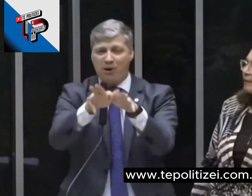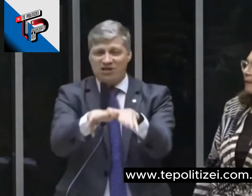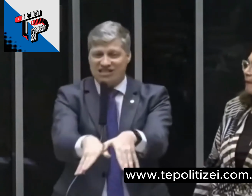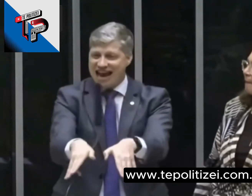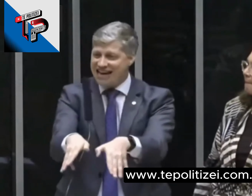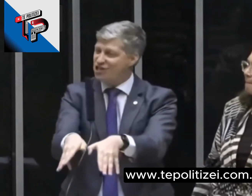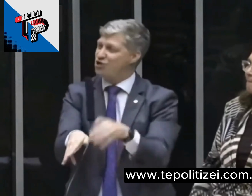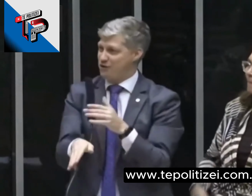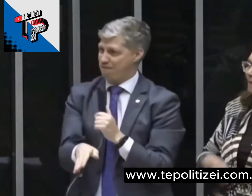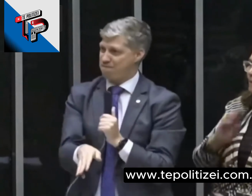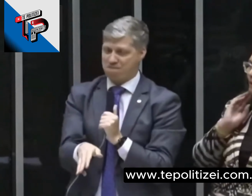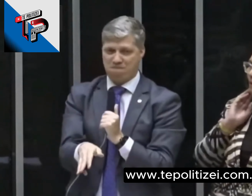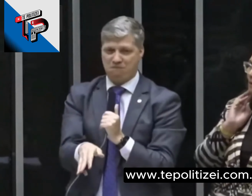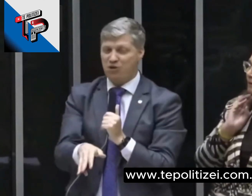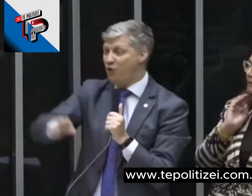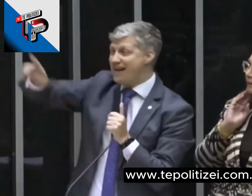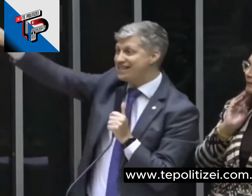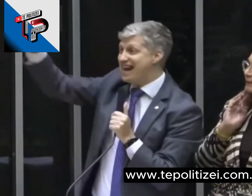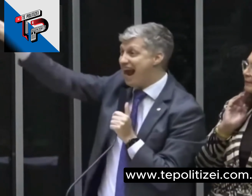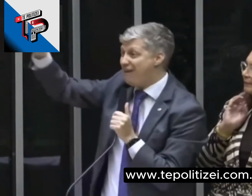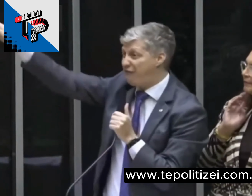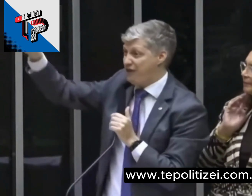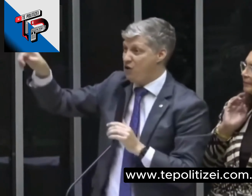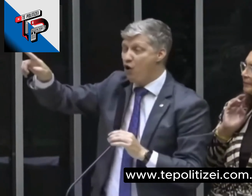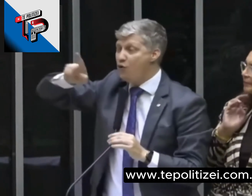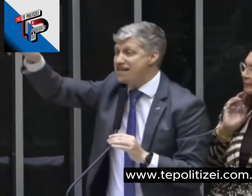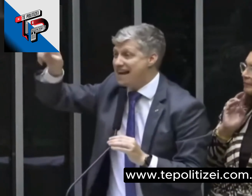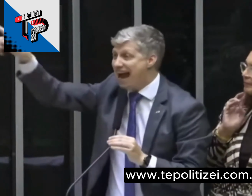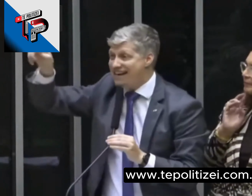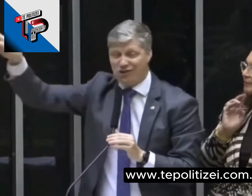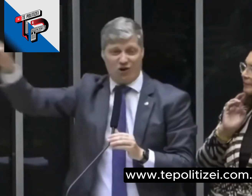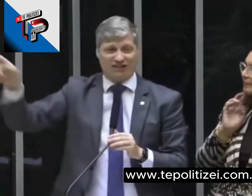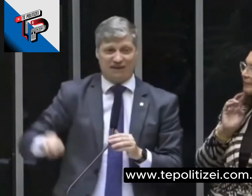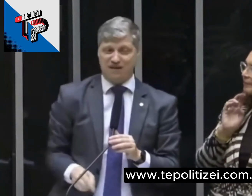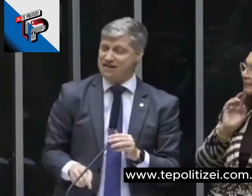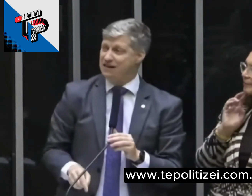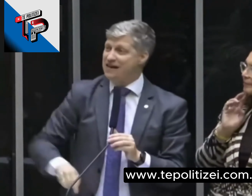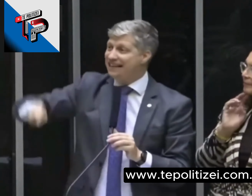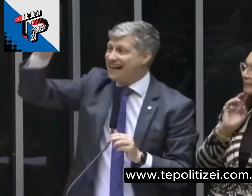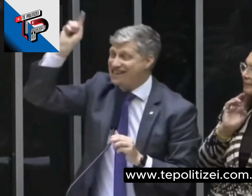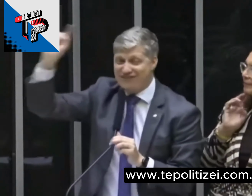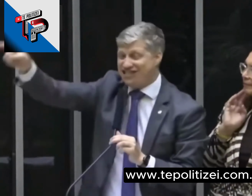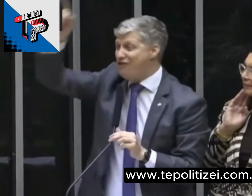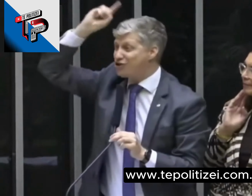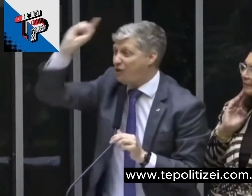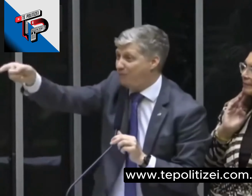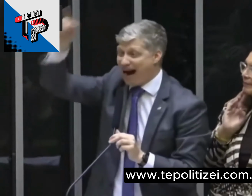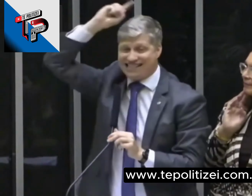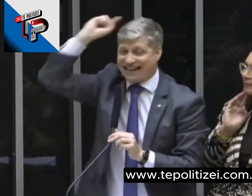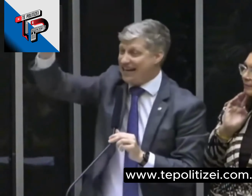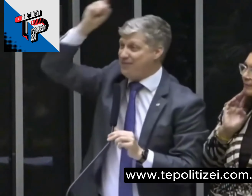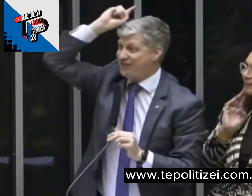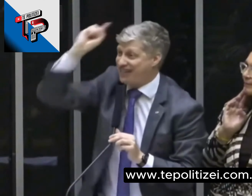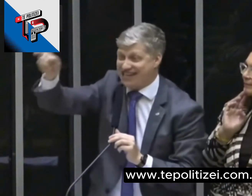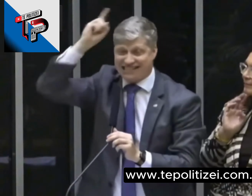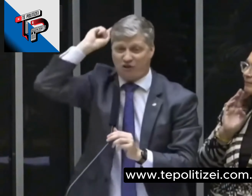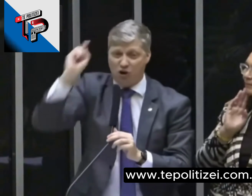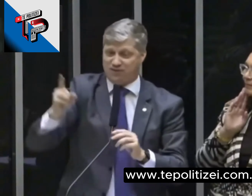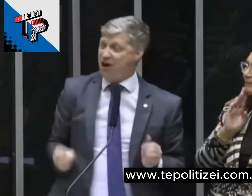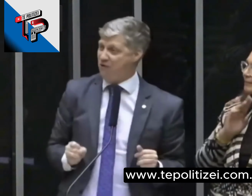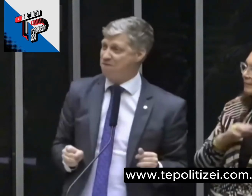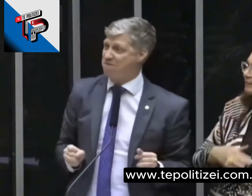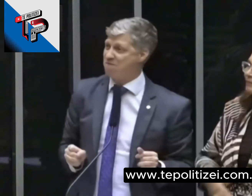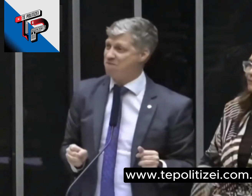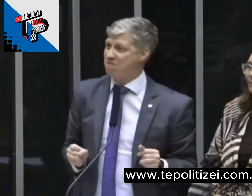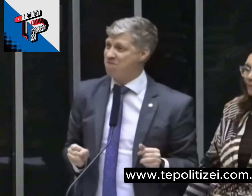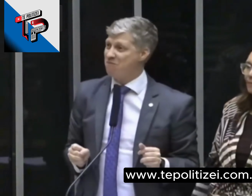um processo no STF, um inquérito contra mim, na divisão de combate a crimes financeiros e a